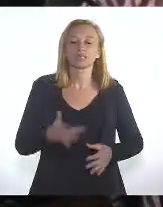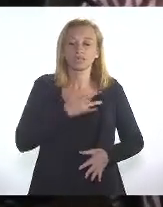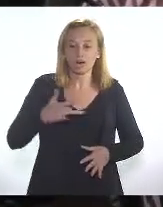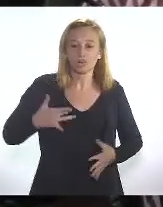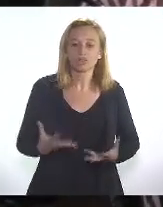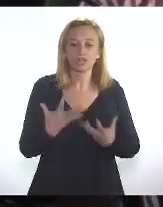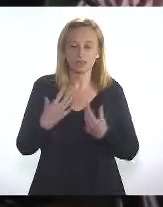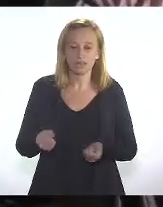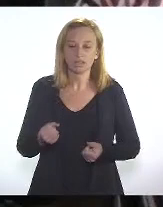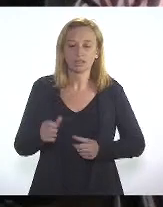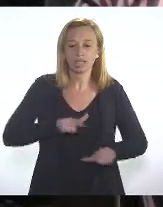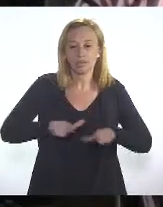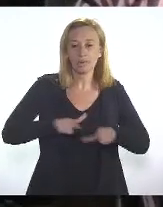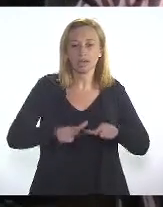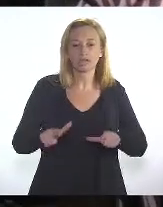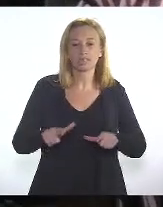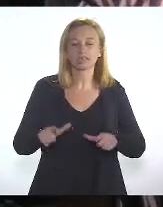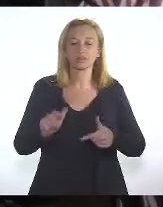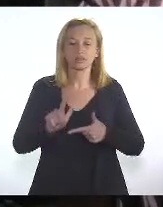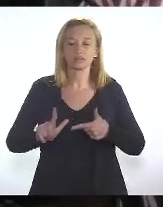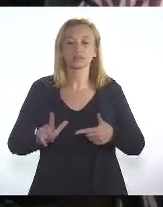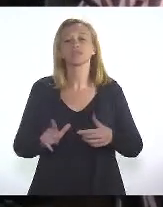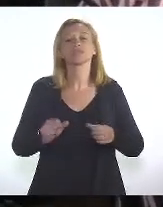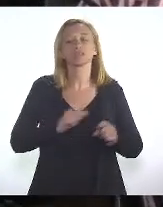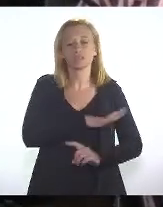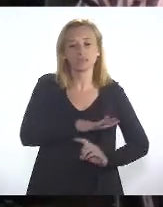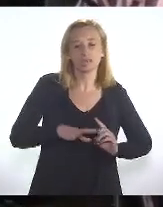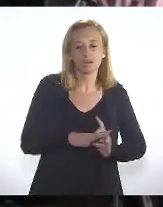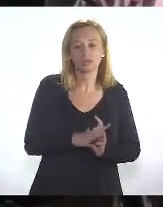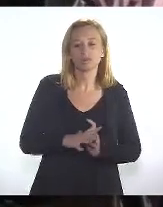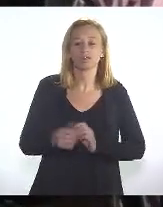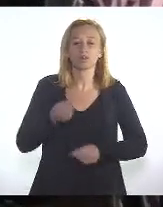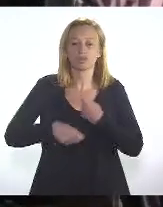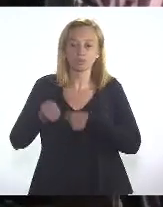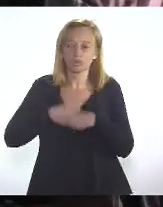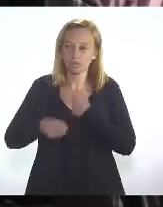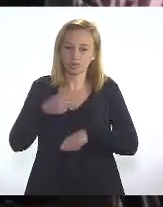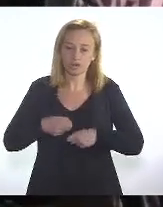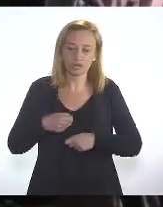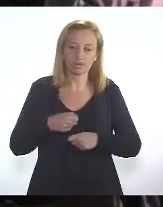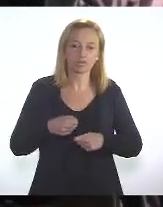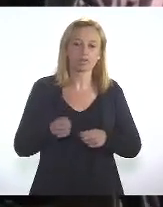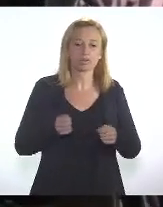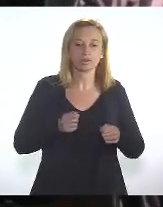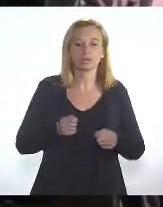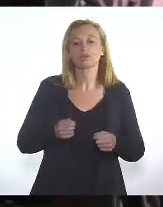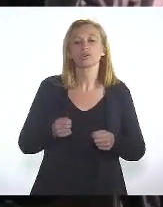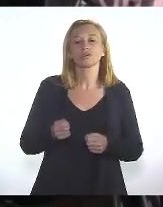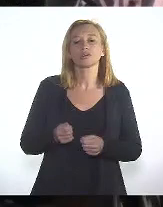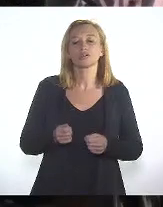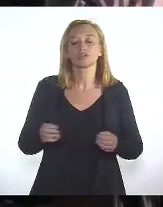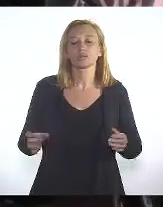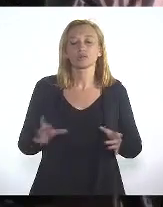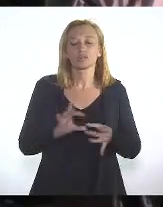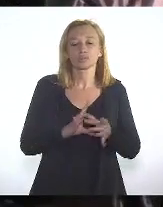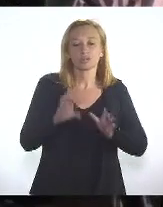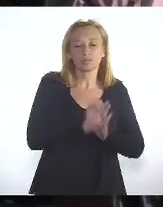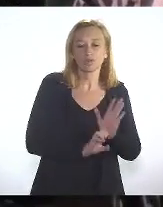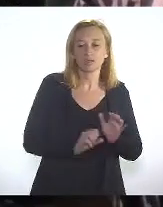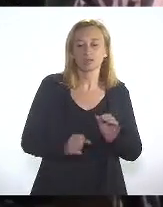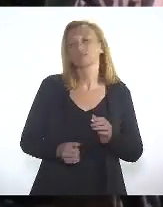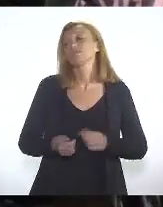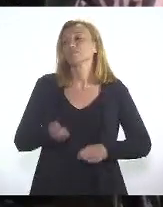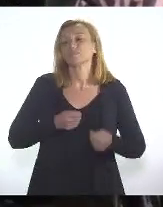favorável, trabalho, legislação social e seguridade social favorável, economia, indústria e comércio favorável com emenda, de orçamentos,